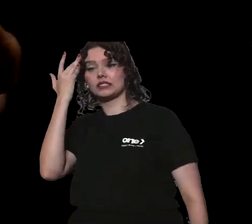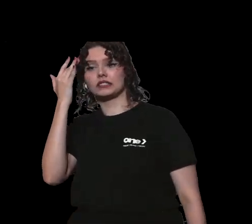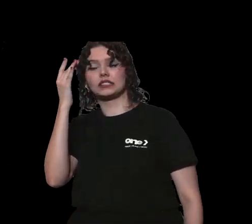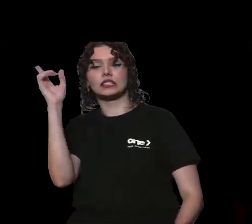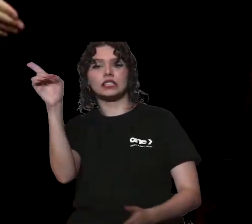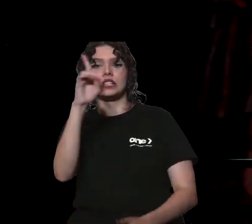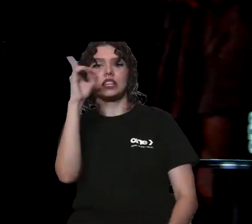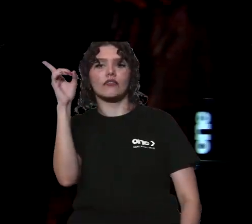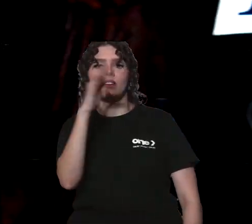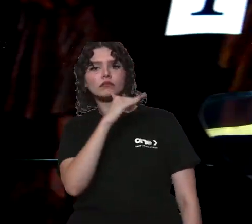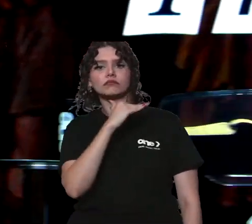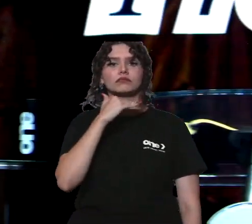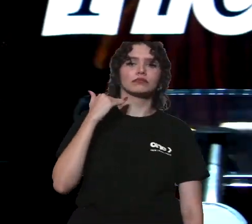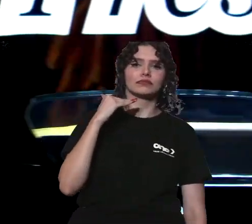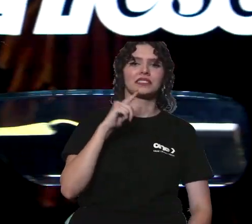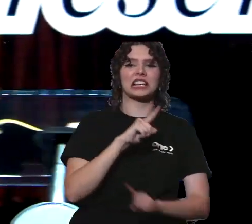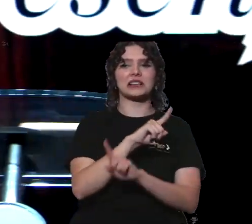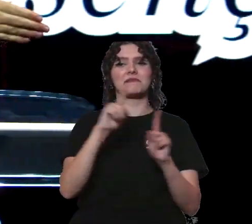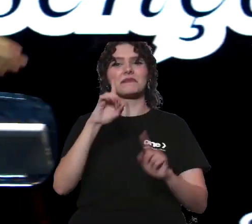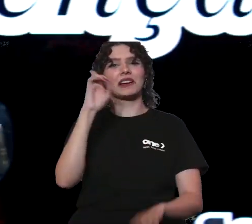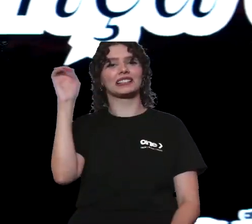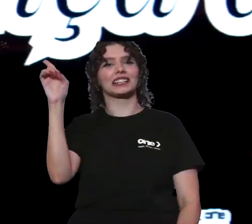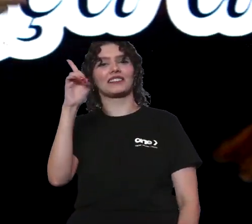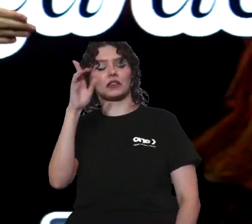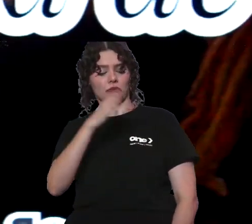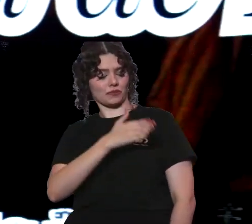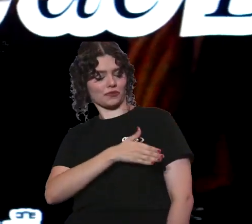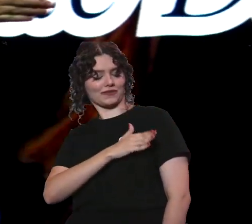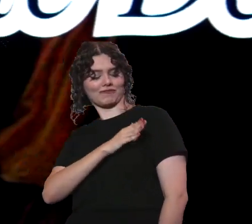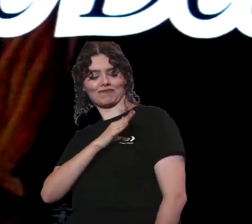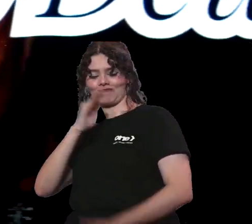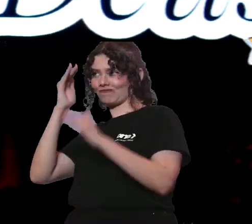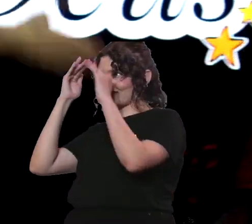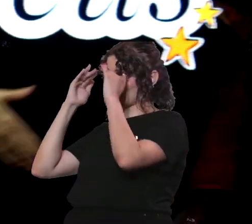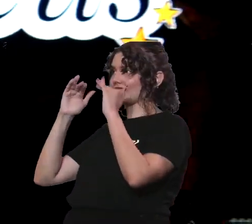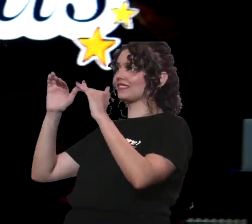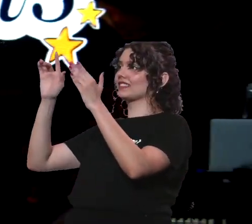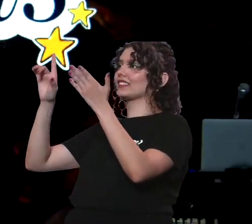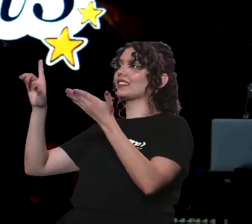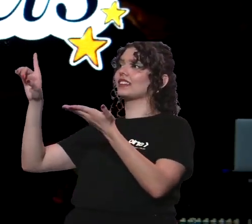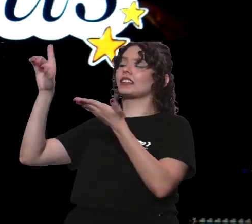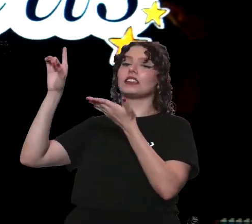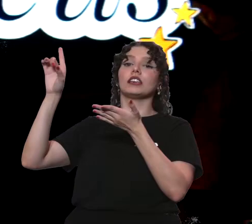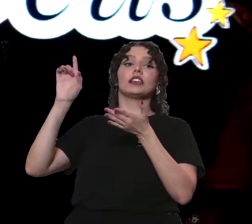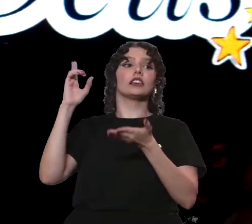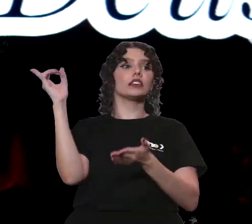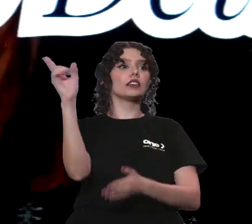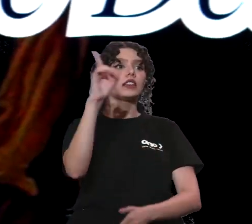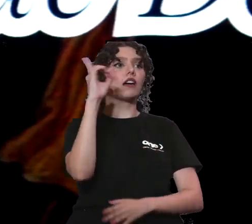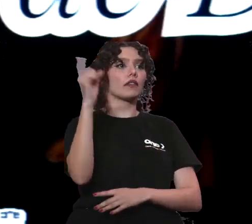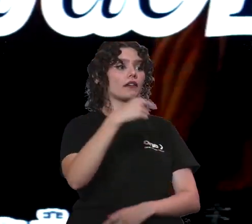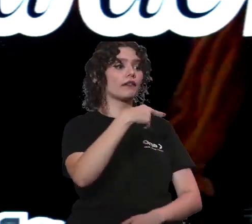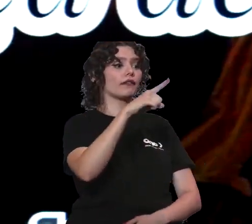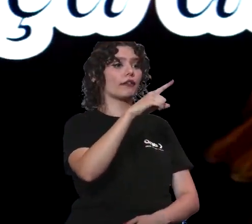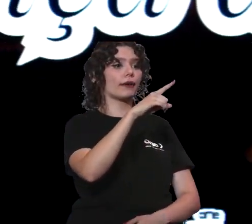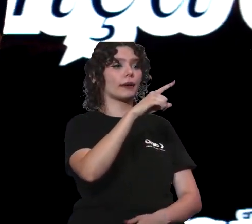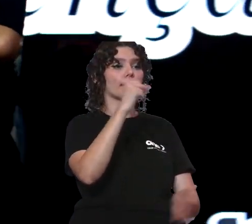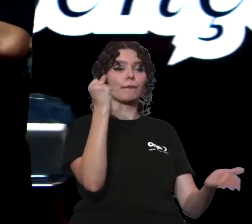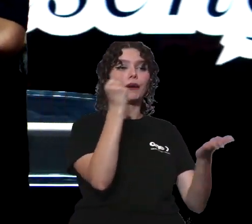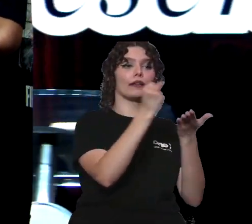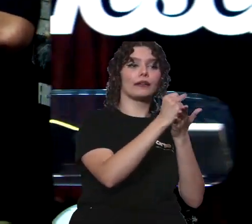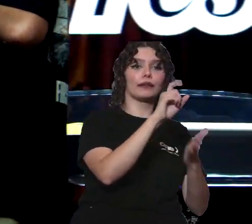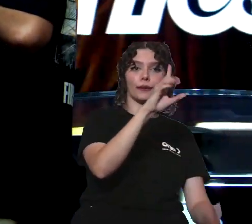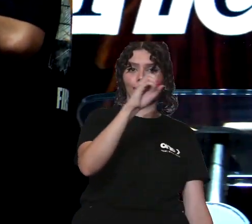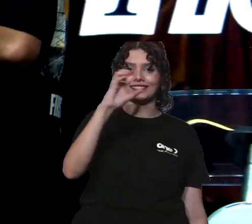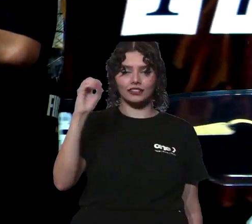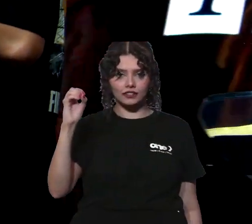Só que Davi era um homem segundo o coração de Deus. E ele foi lá e fez o quê? Matou os 100. E aí voltou e falou, agora deixa